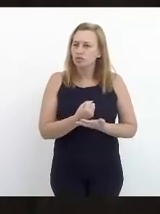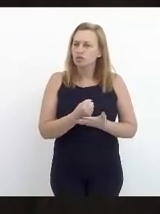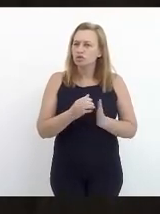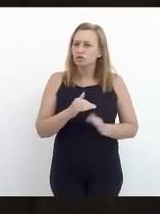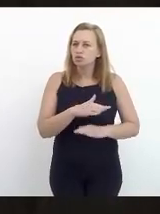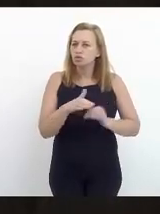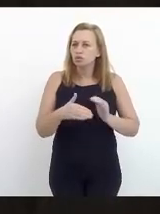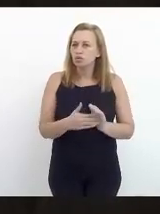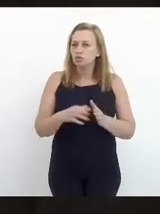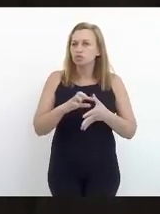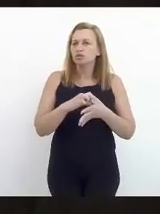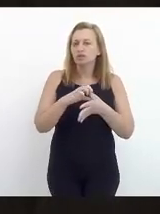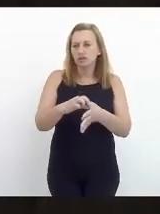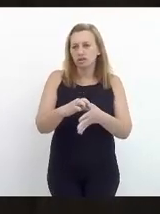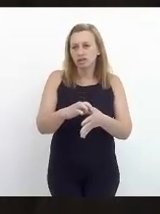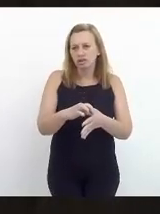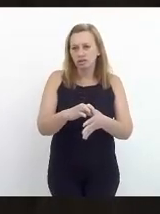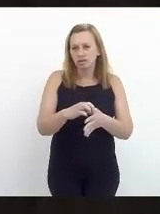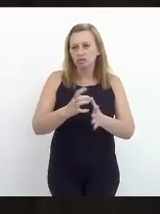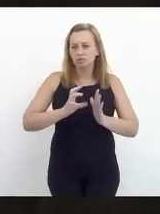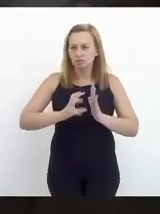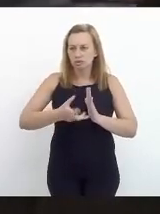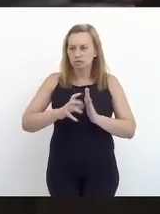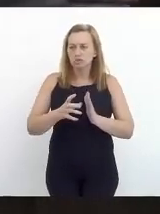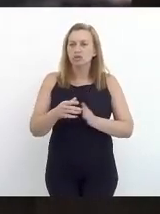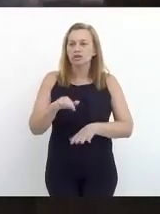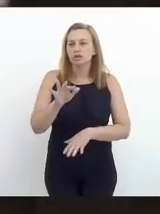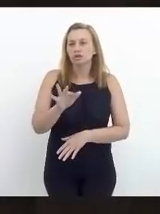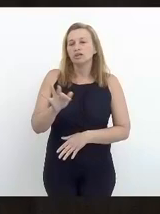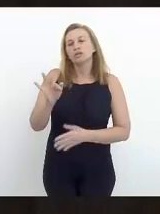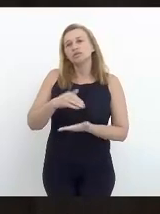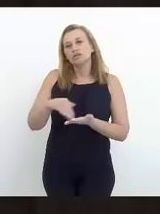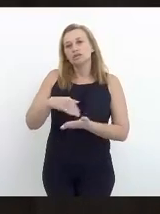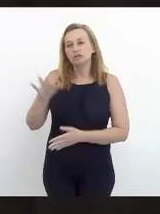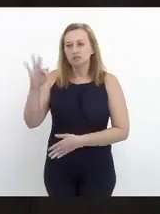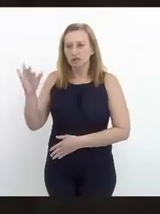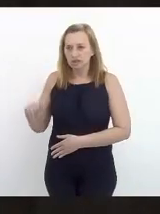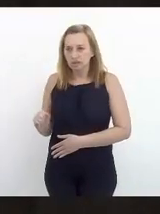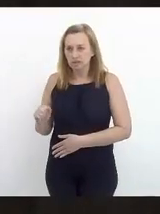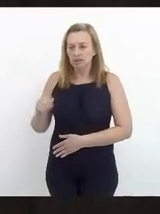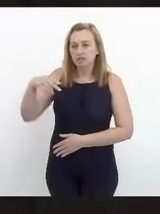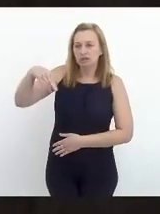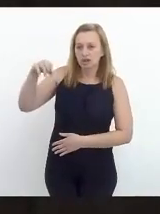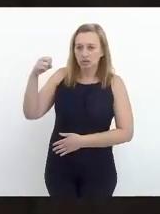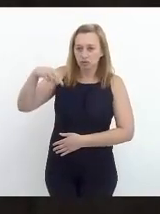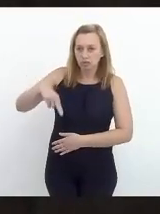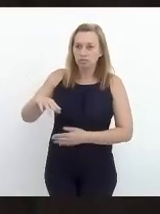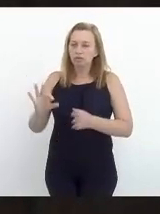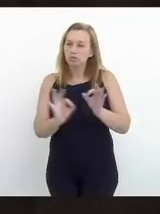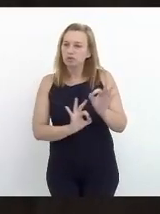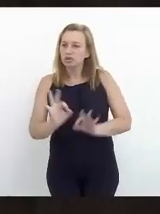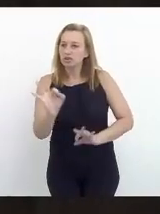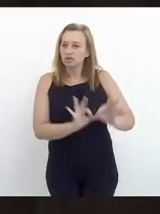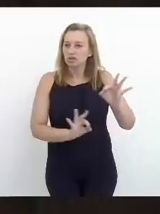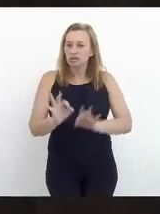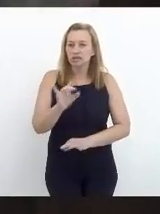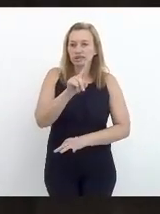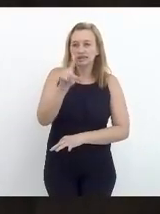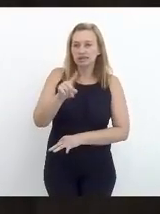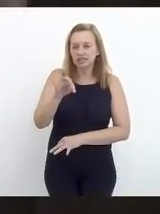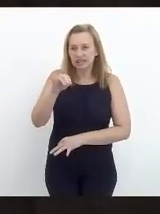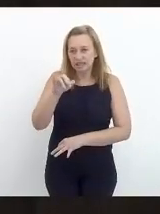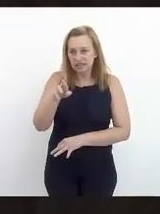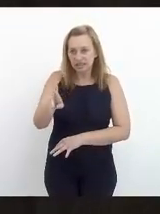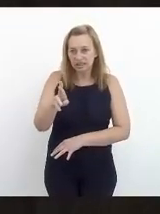das bancadas, o secretário de Fazenda, Nelson Rocha, o secretário de Planejamento, Zamit, e